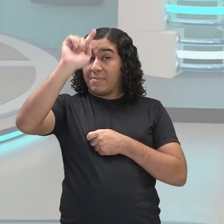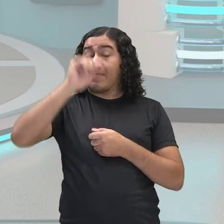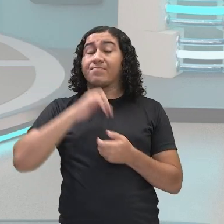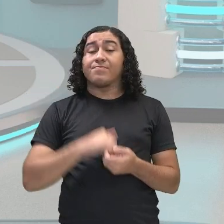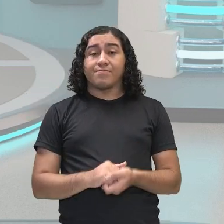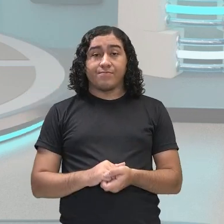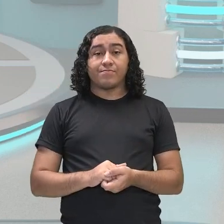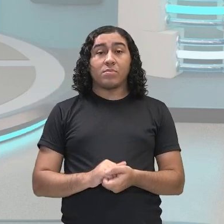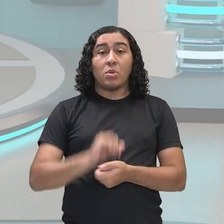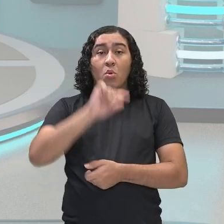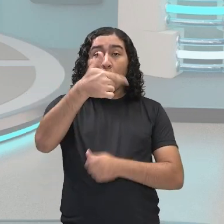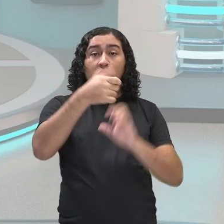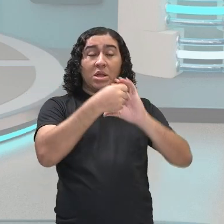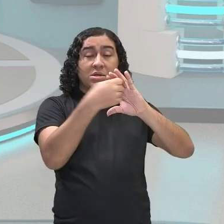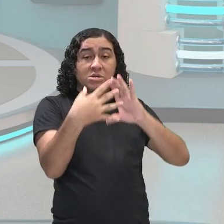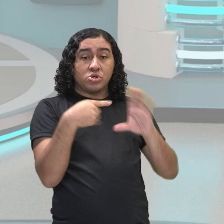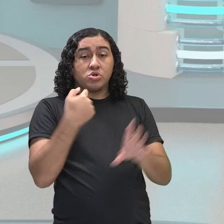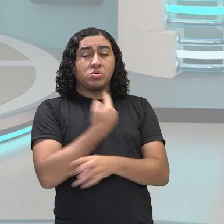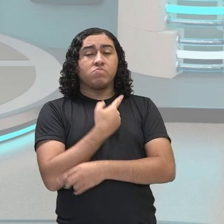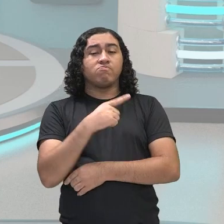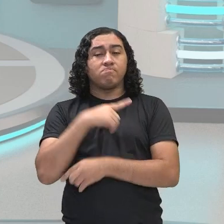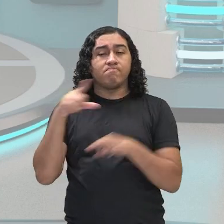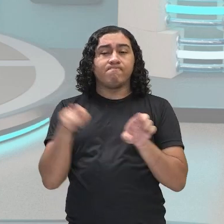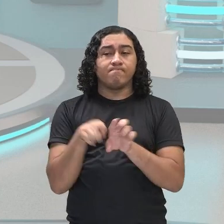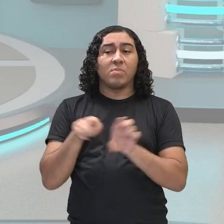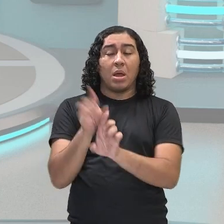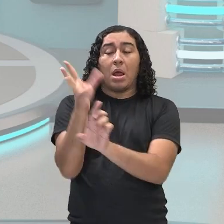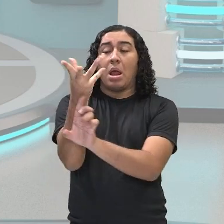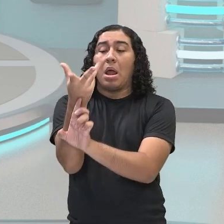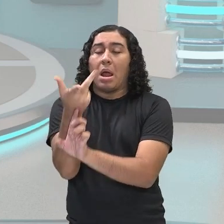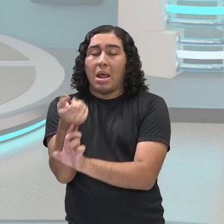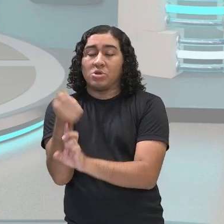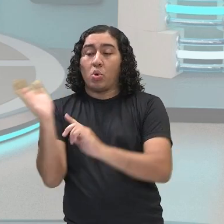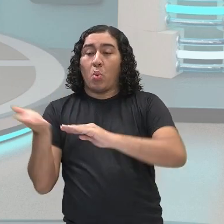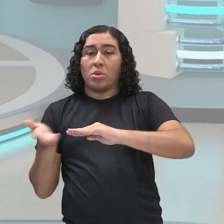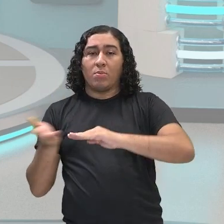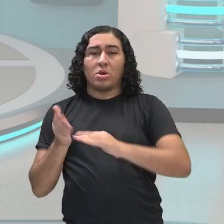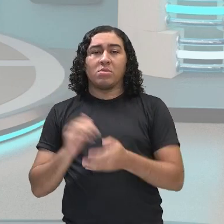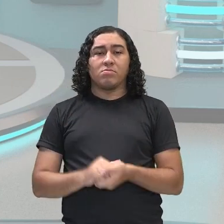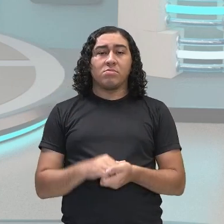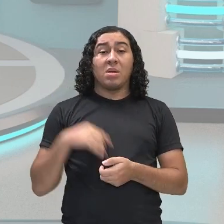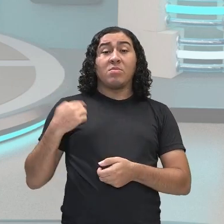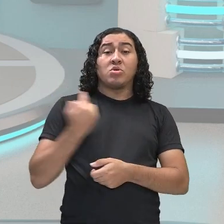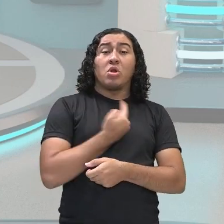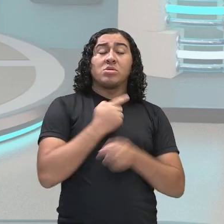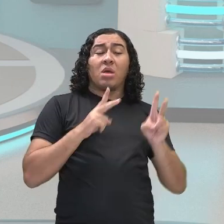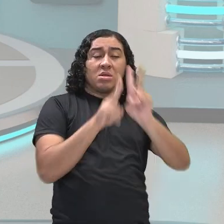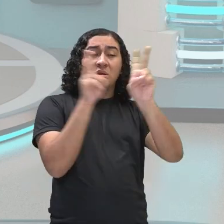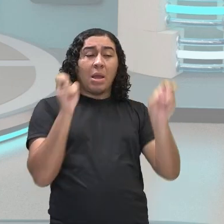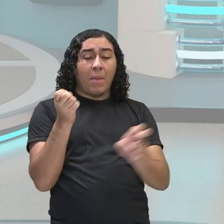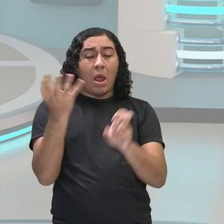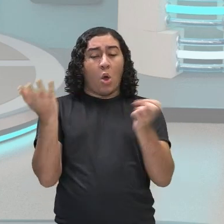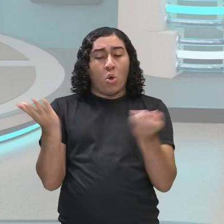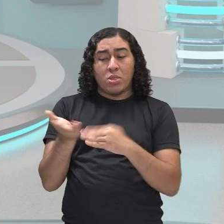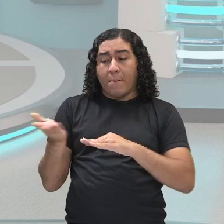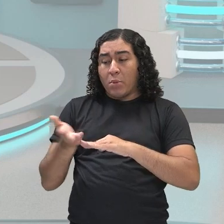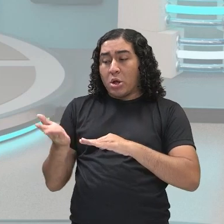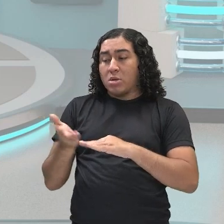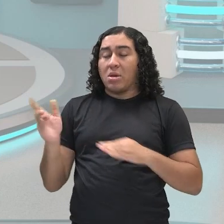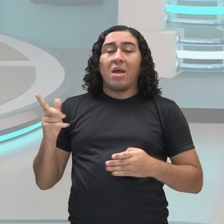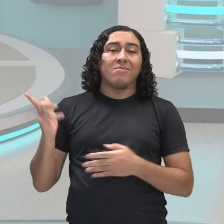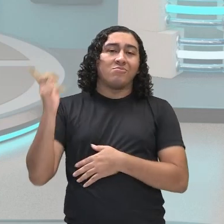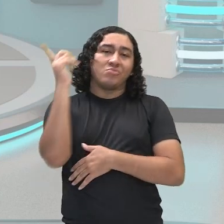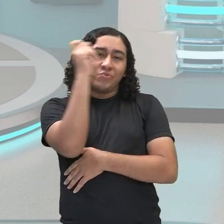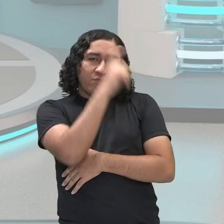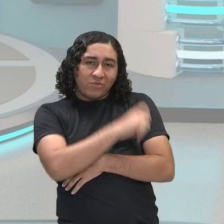Outro elemento aí que a gente tem da arte contemporânea. E a gente Para a gente estar falando de contemporaneidade, então é muito